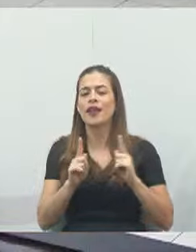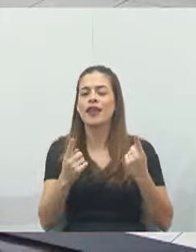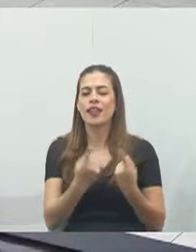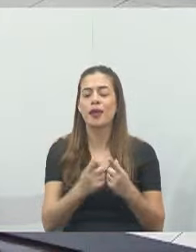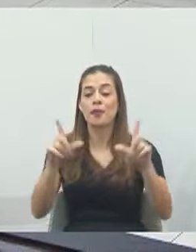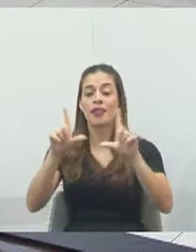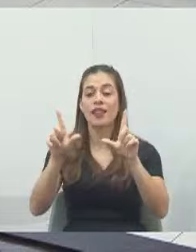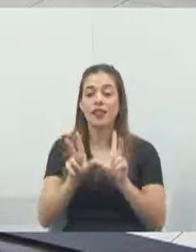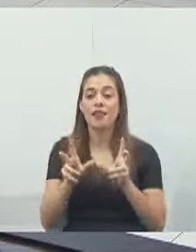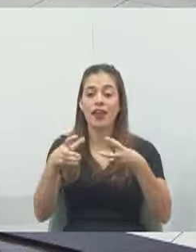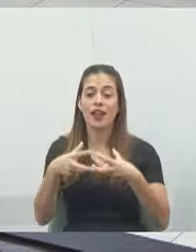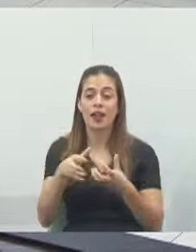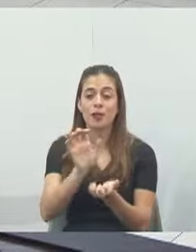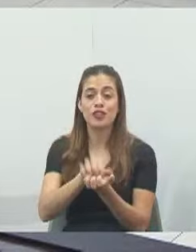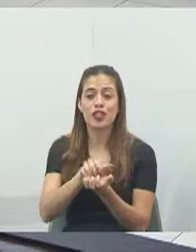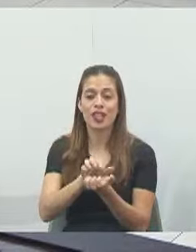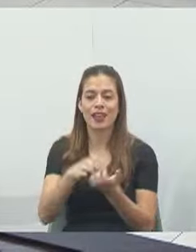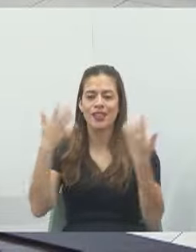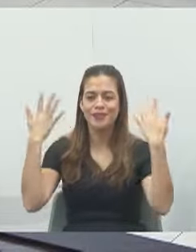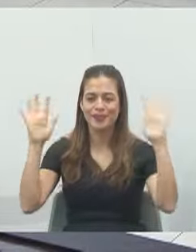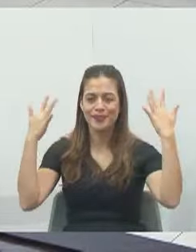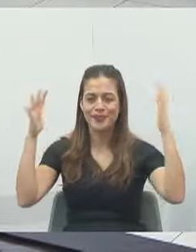de Jacareí.